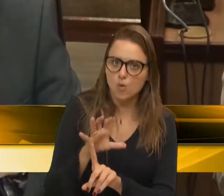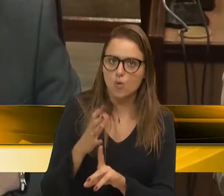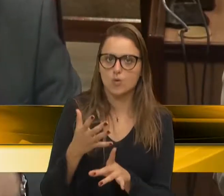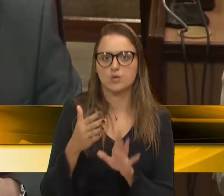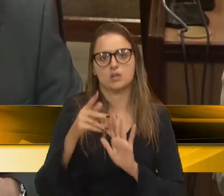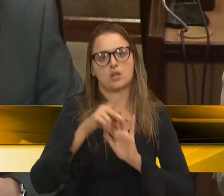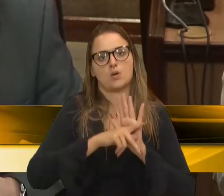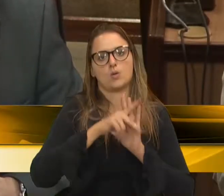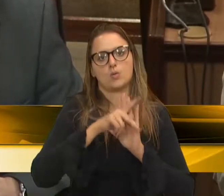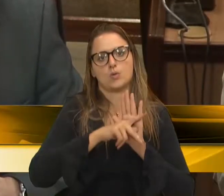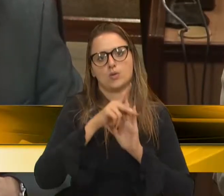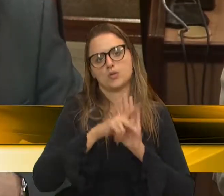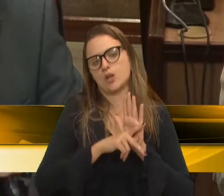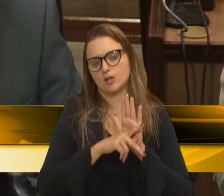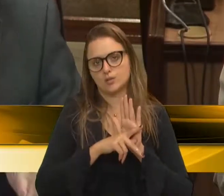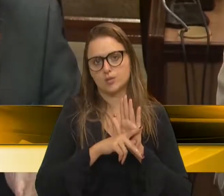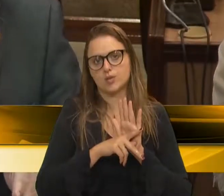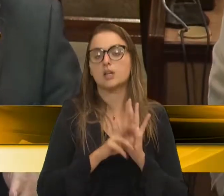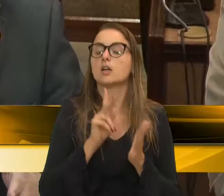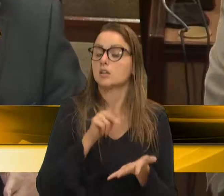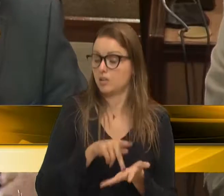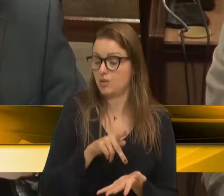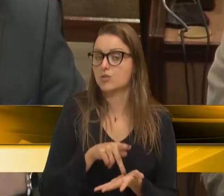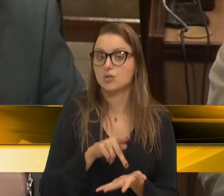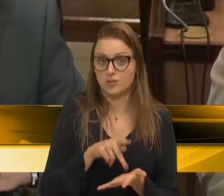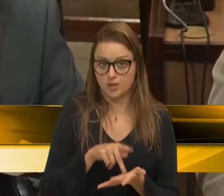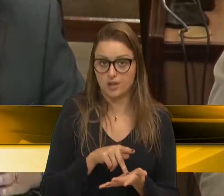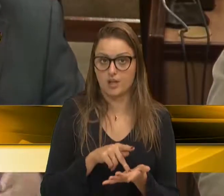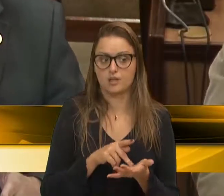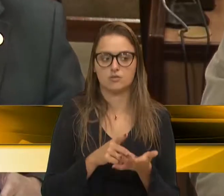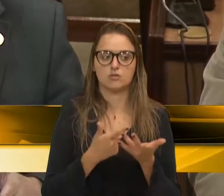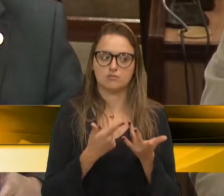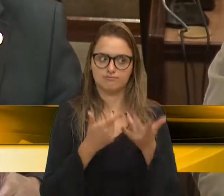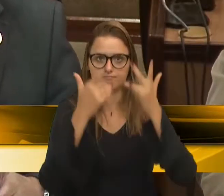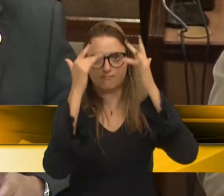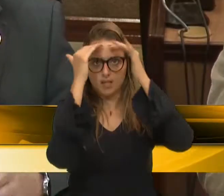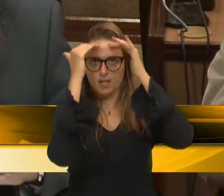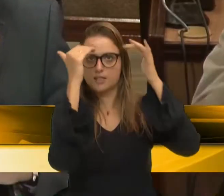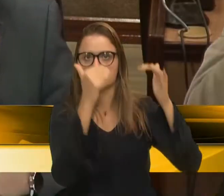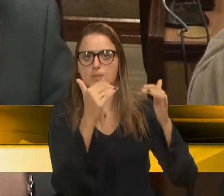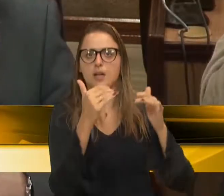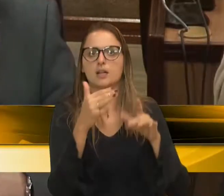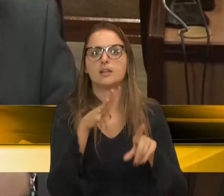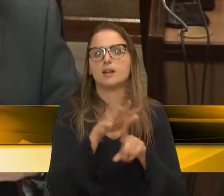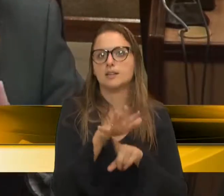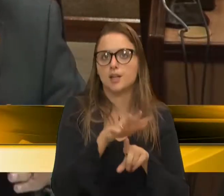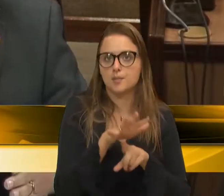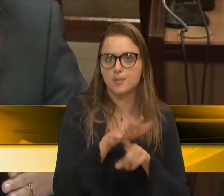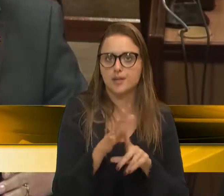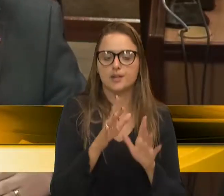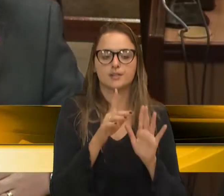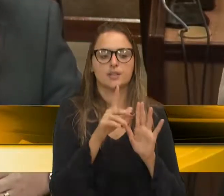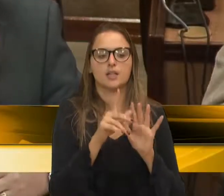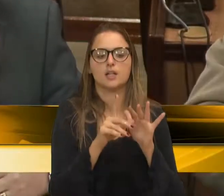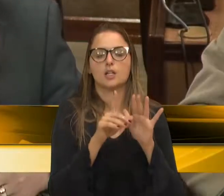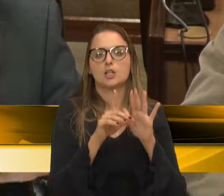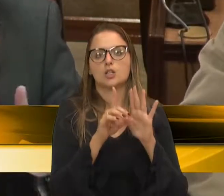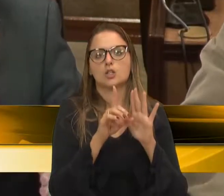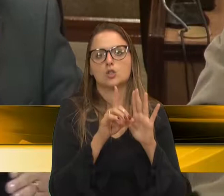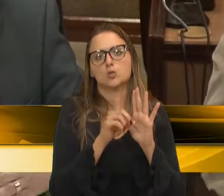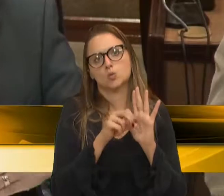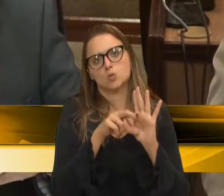este projeto que realmente atende um clamor dos nossos proprietários